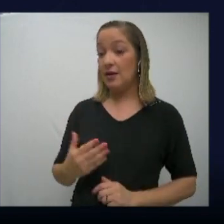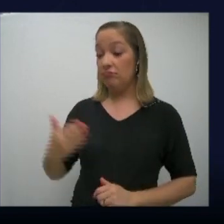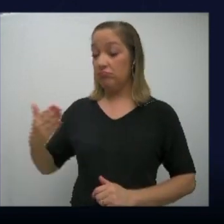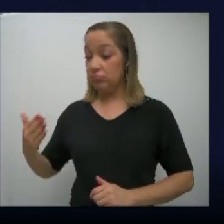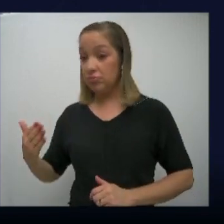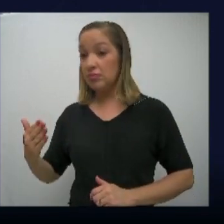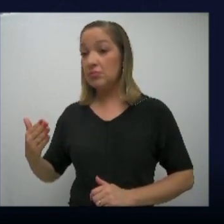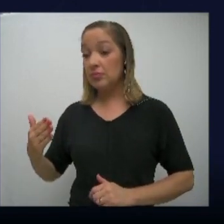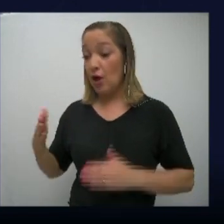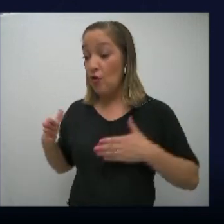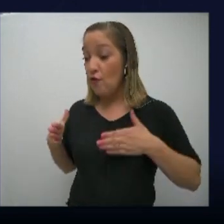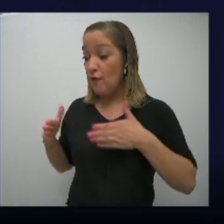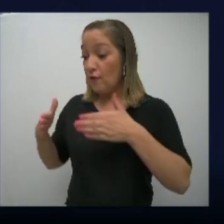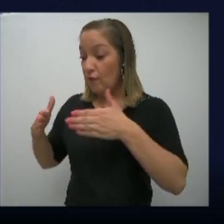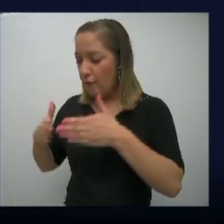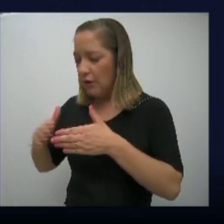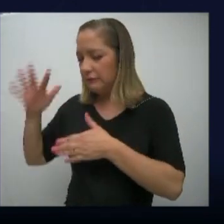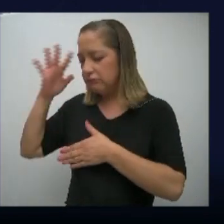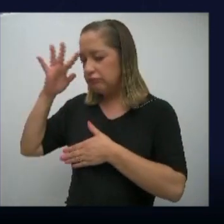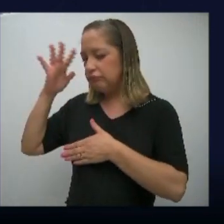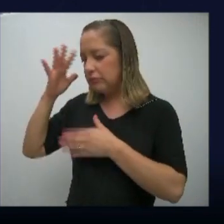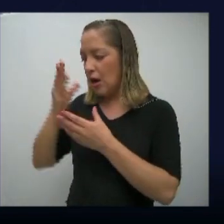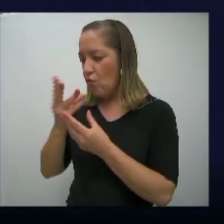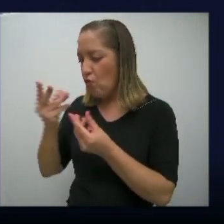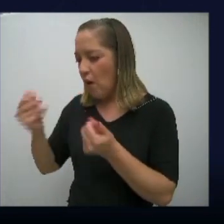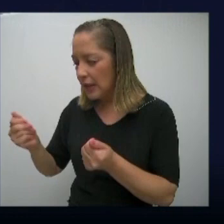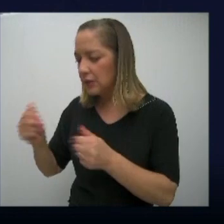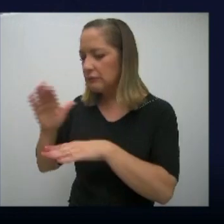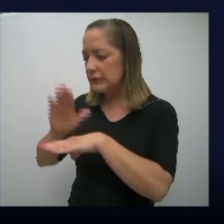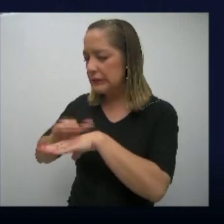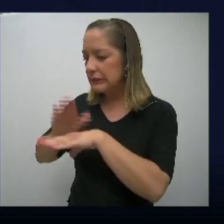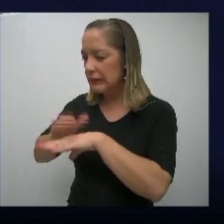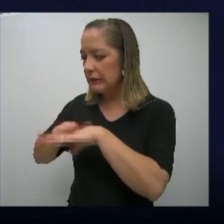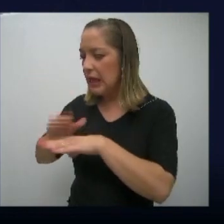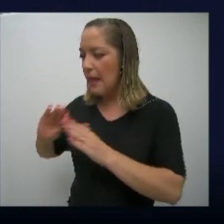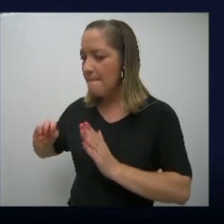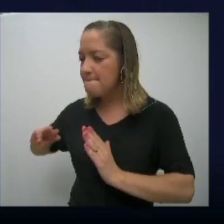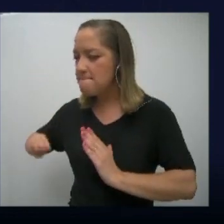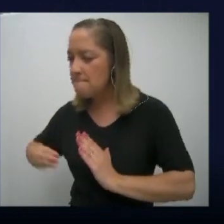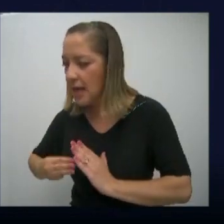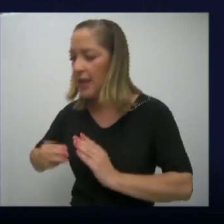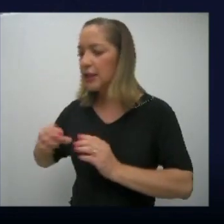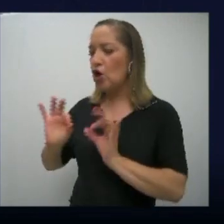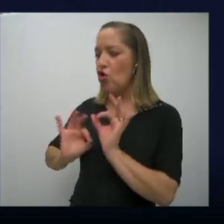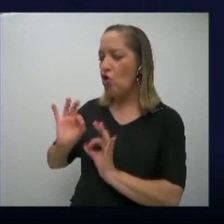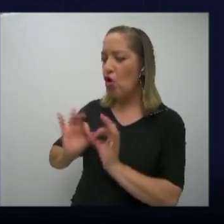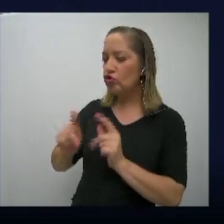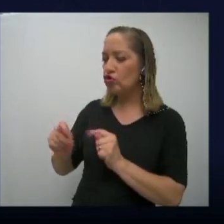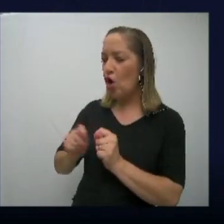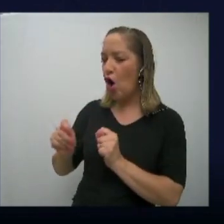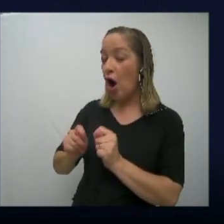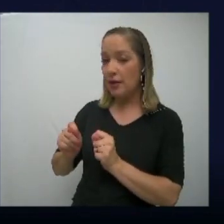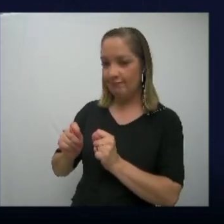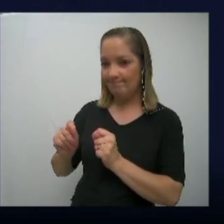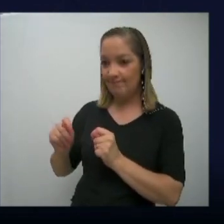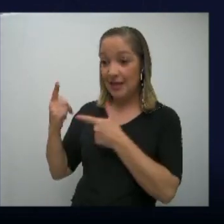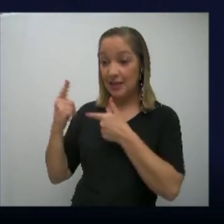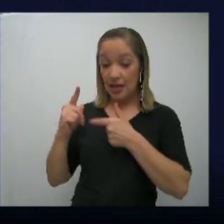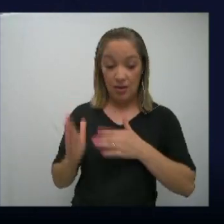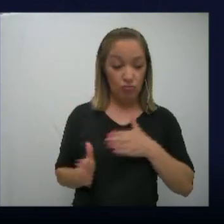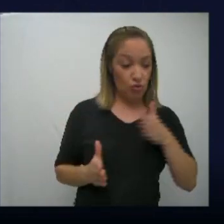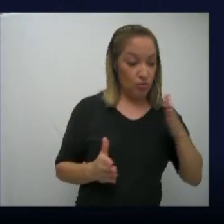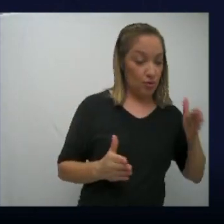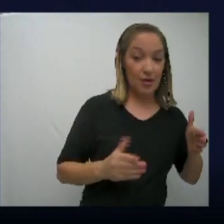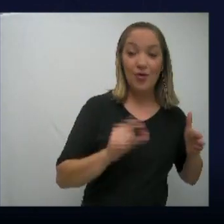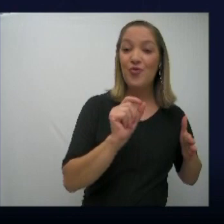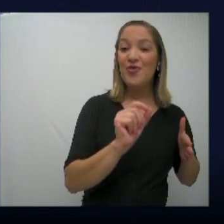da cabeça que tá focado em execução qualidade de execução meta controle que a empresa mais tradicional grande mas o outro